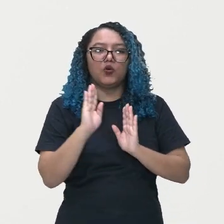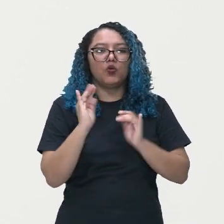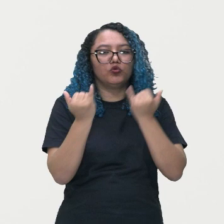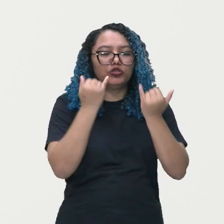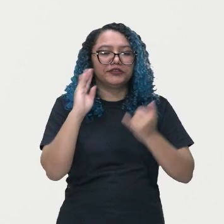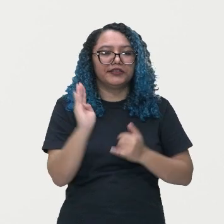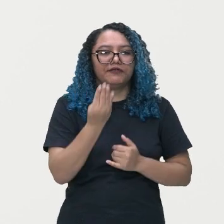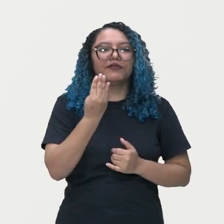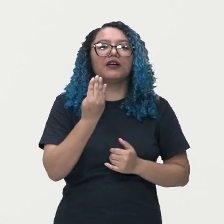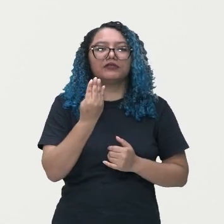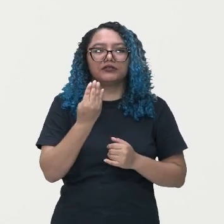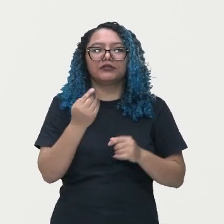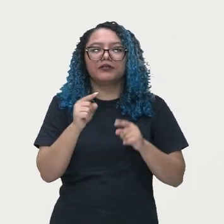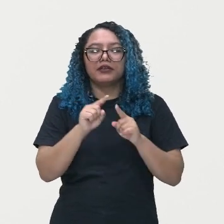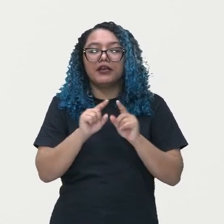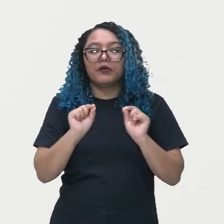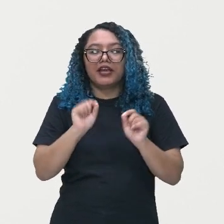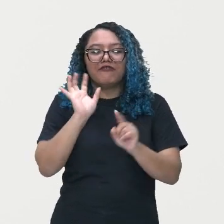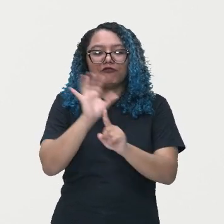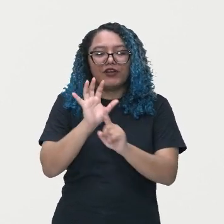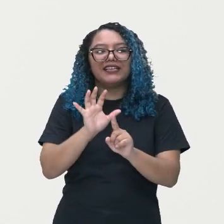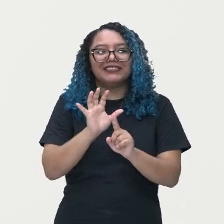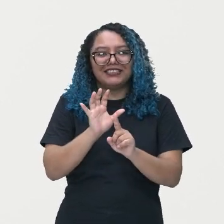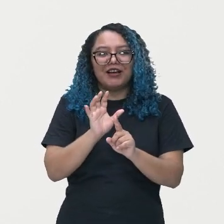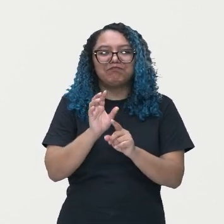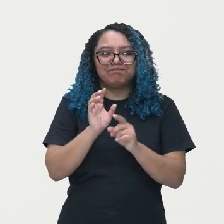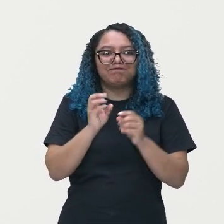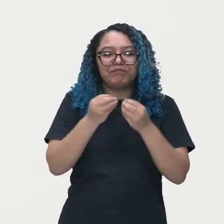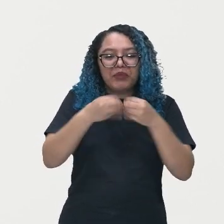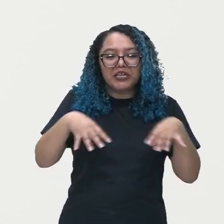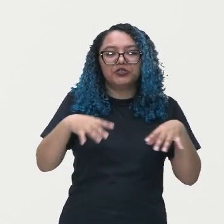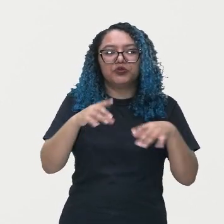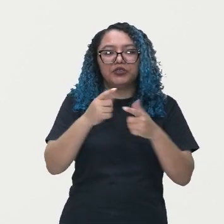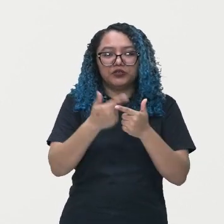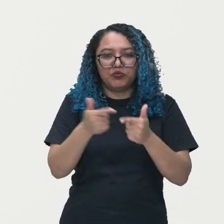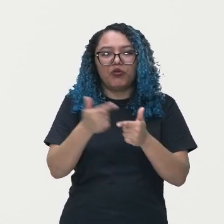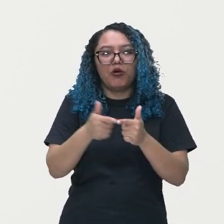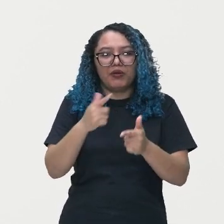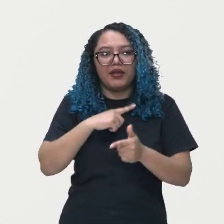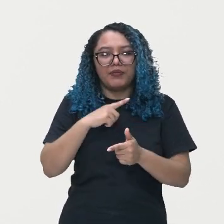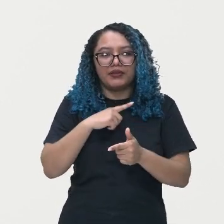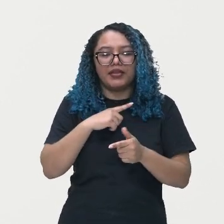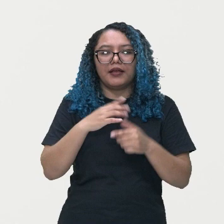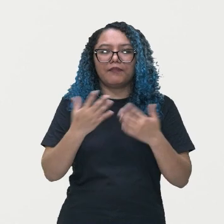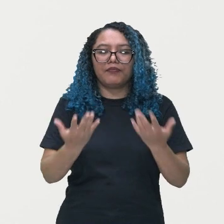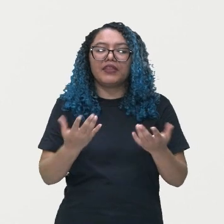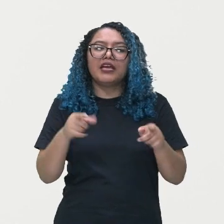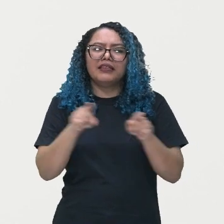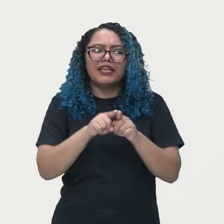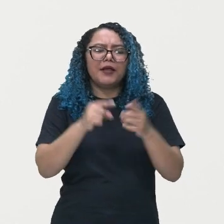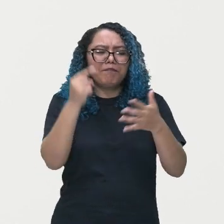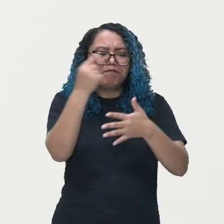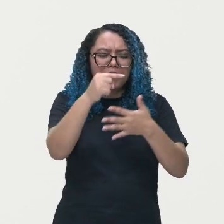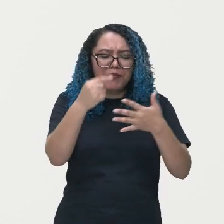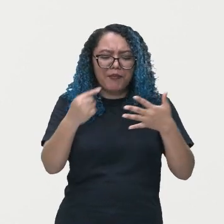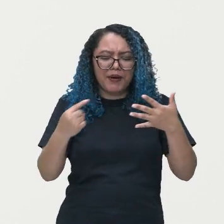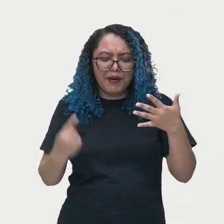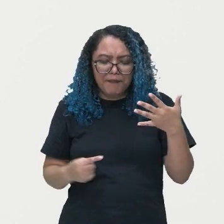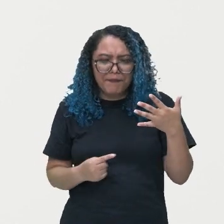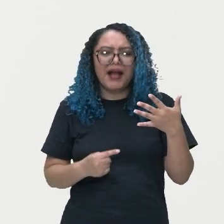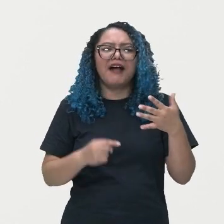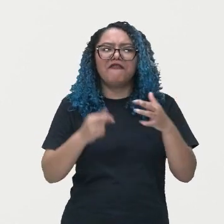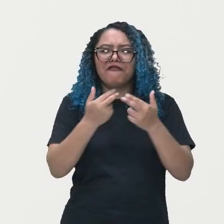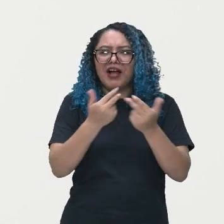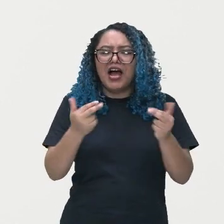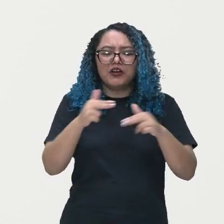porque alguém não tem o que fazer. Mas tem várias situações também, não é porque alguém não tem nada para fazer. Tem várias situações em que ocorrem as fake